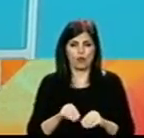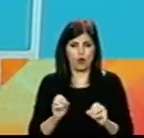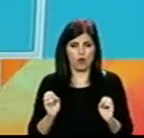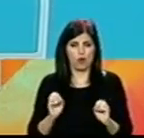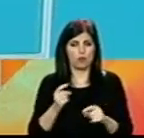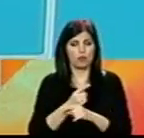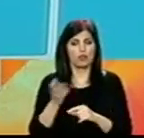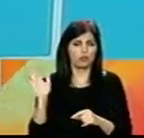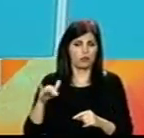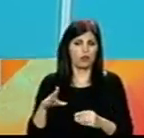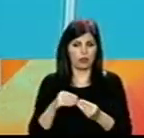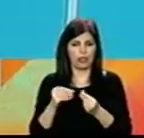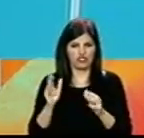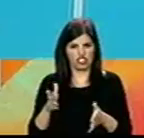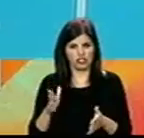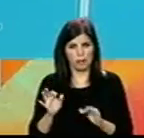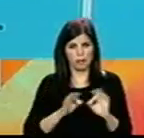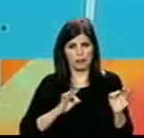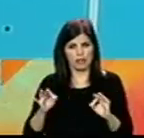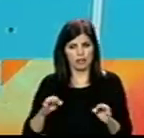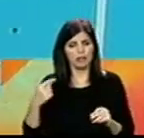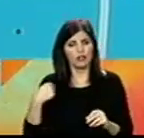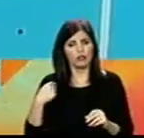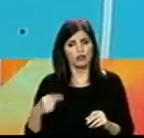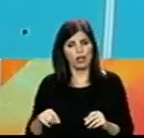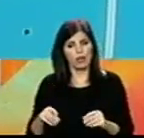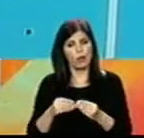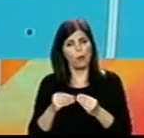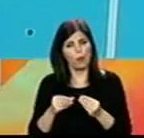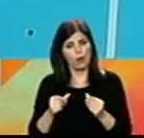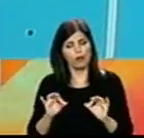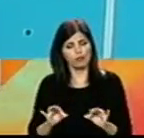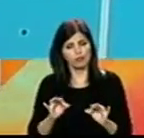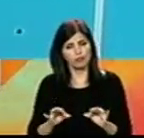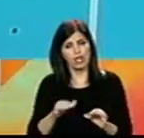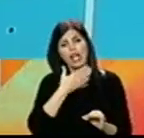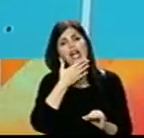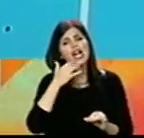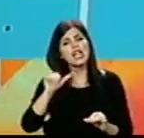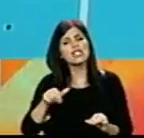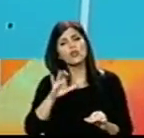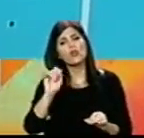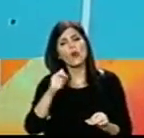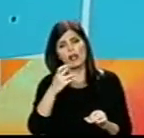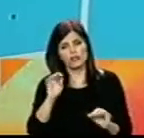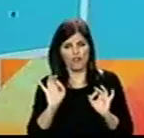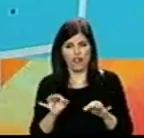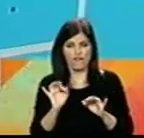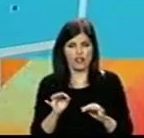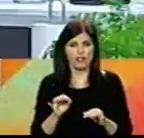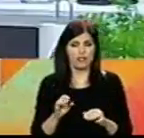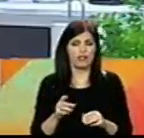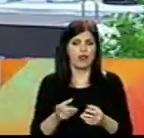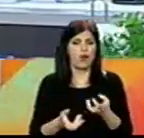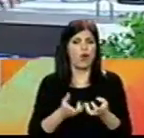já trouxe um puré já triturado também. Sim, portanto, tenho o puré feito, tenho o azeite de coentros também já terminado. O tal